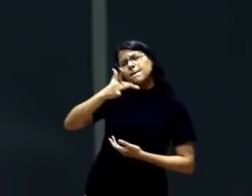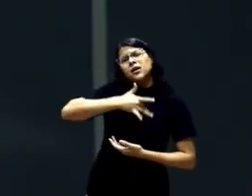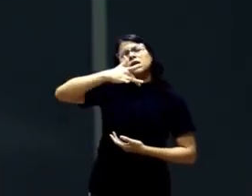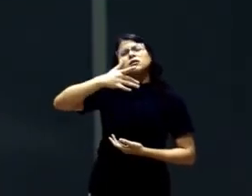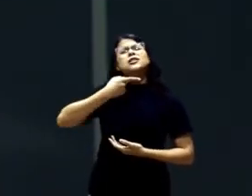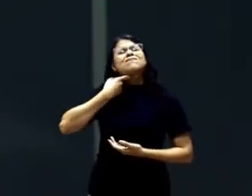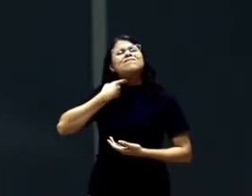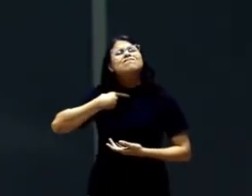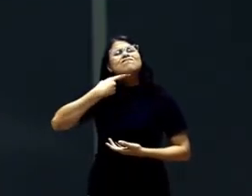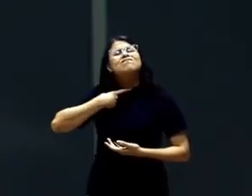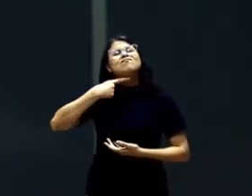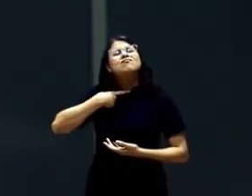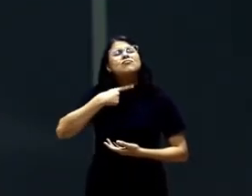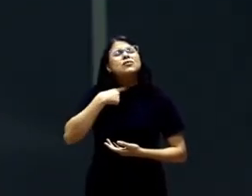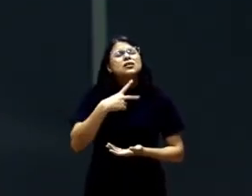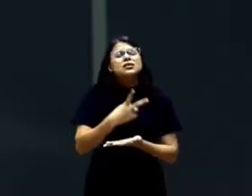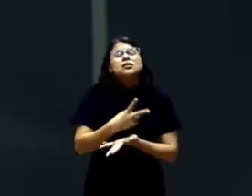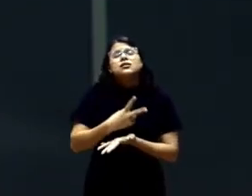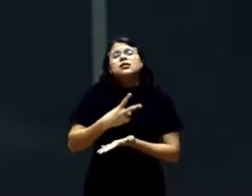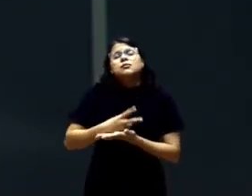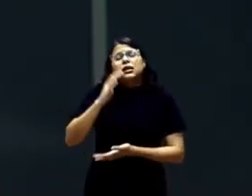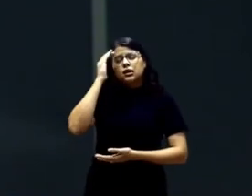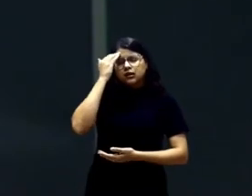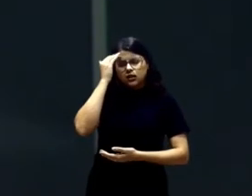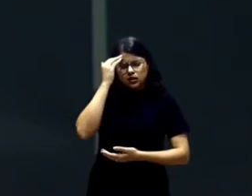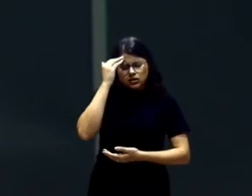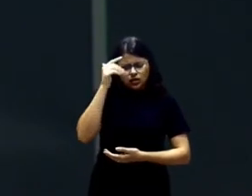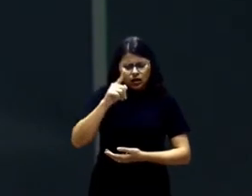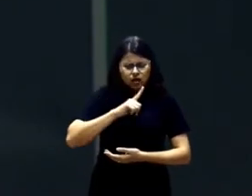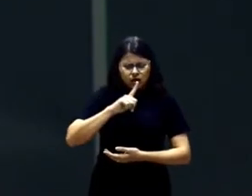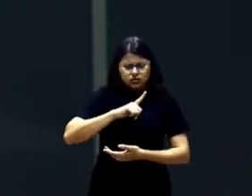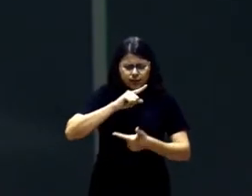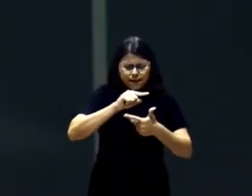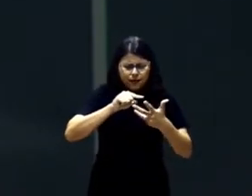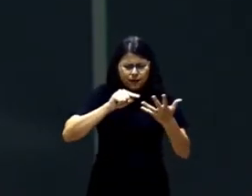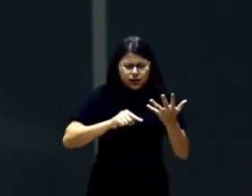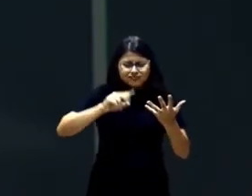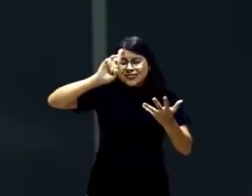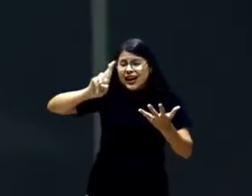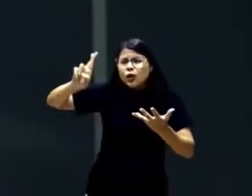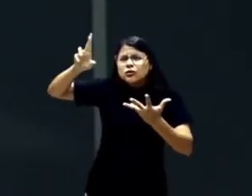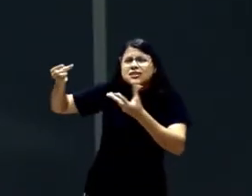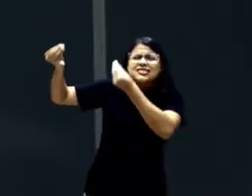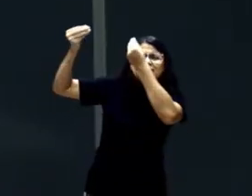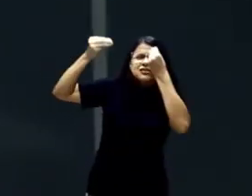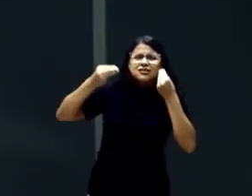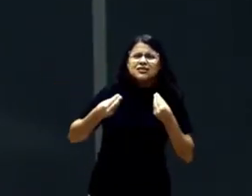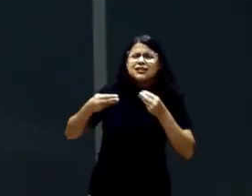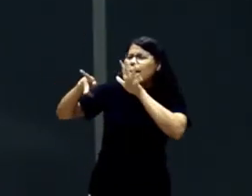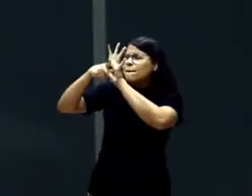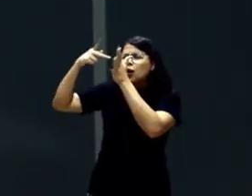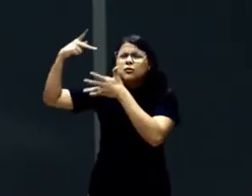desejo, Senhor, de sempre entender que o que temos foi o Senhor que tem nos dado, que é